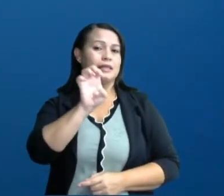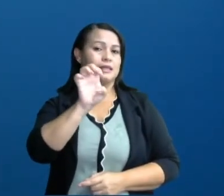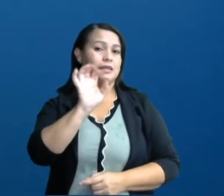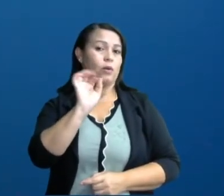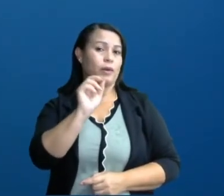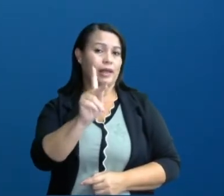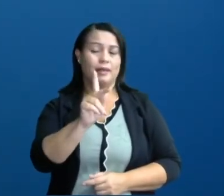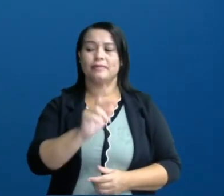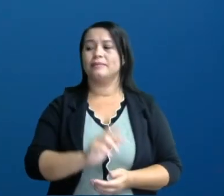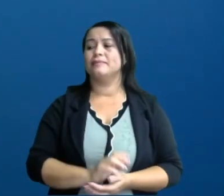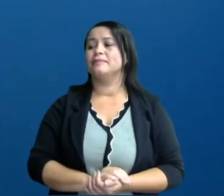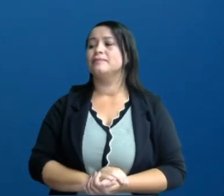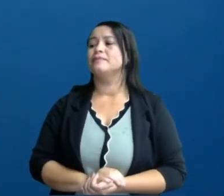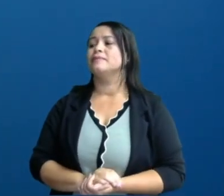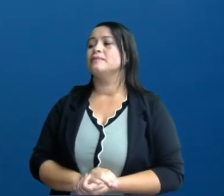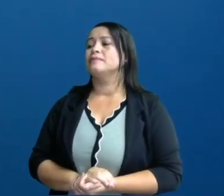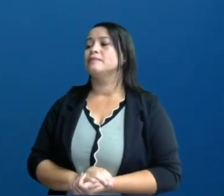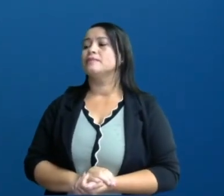Certo?